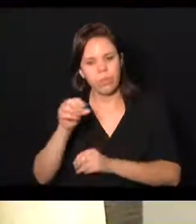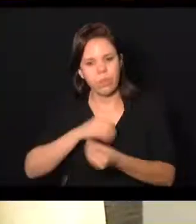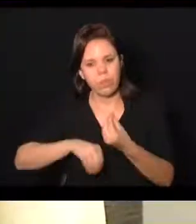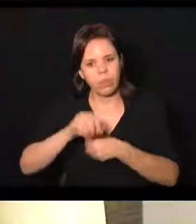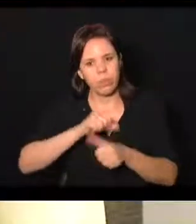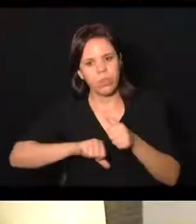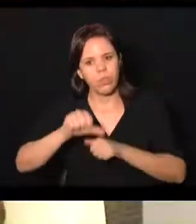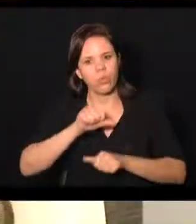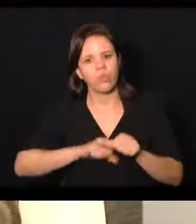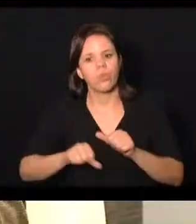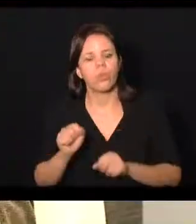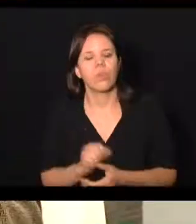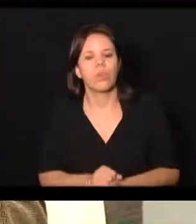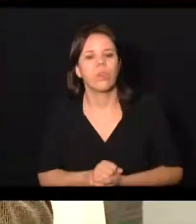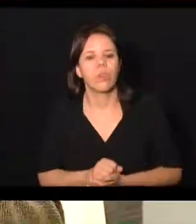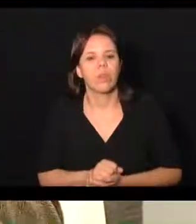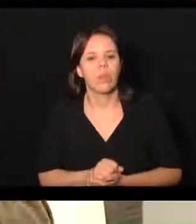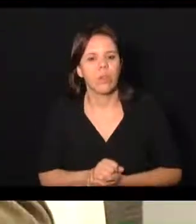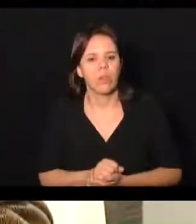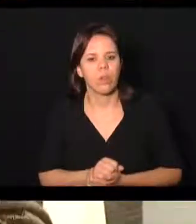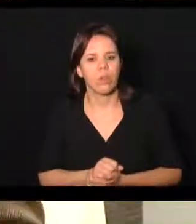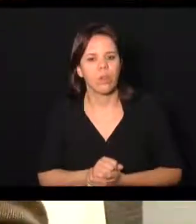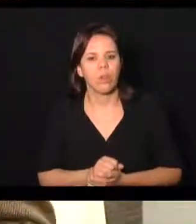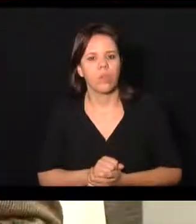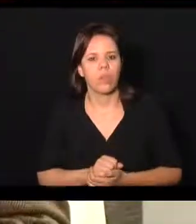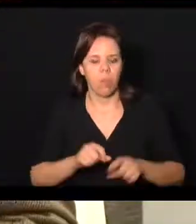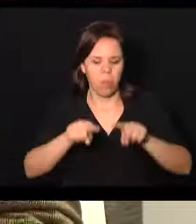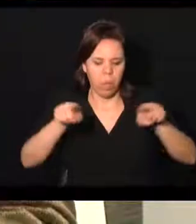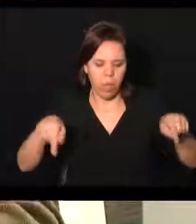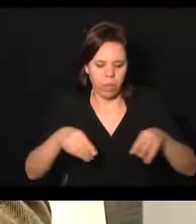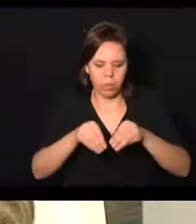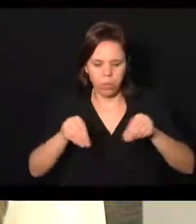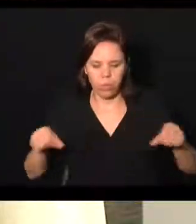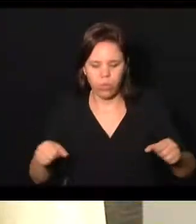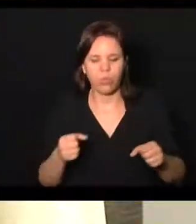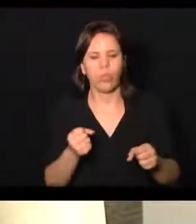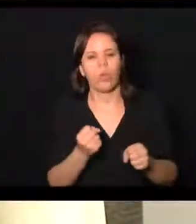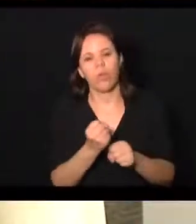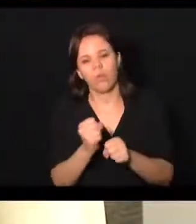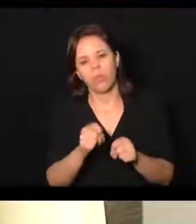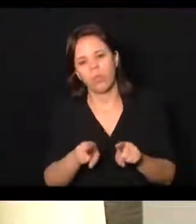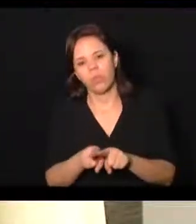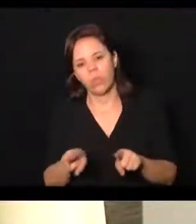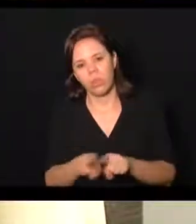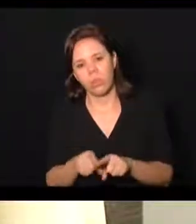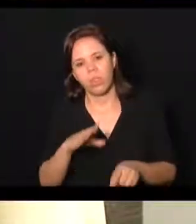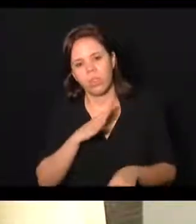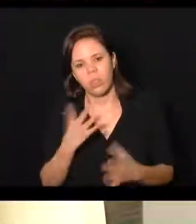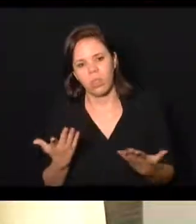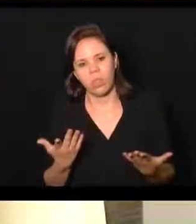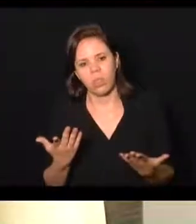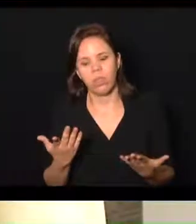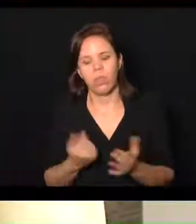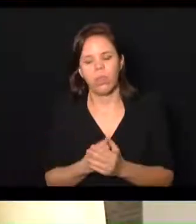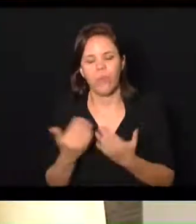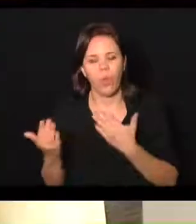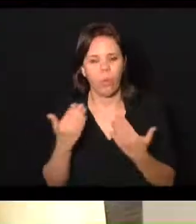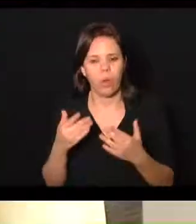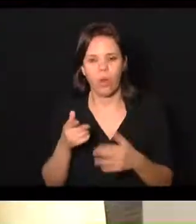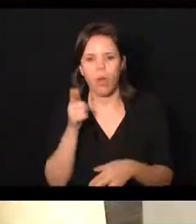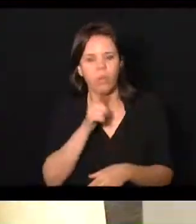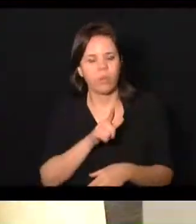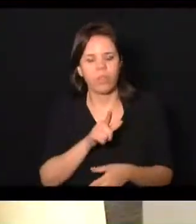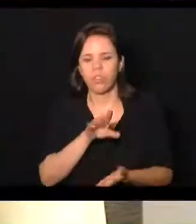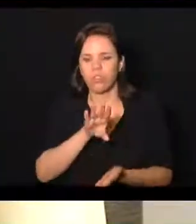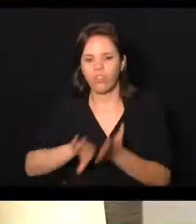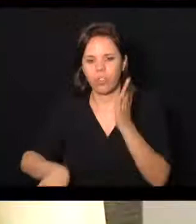com o solo urbanístico da cidade e foi aprovado e entraram com inconstitucionalidade e não conseguiram derrubar. A